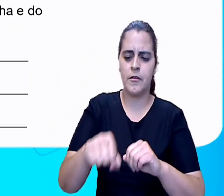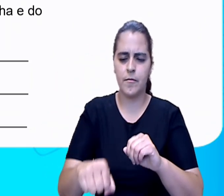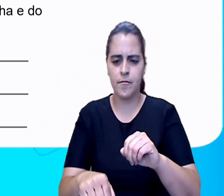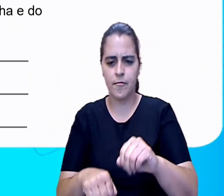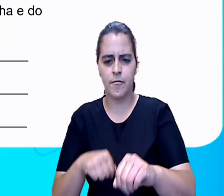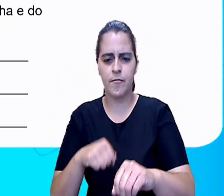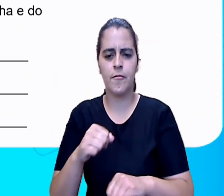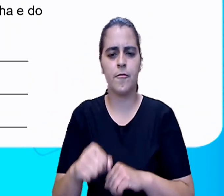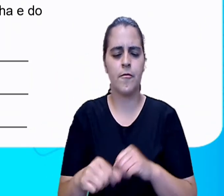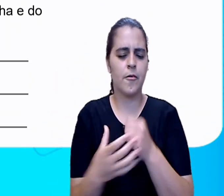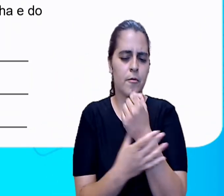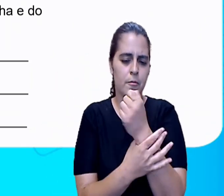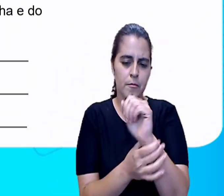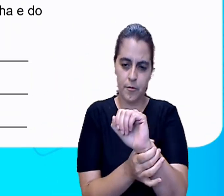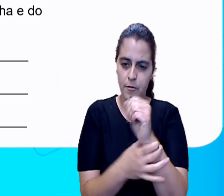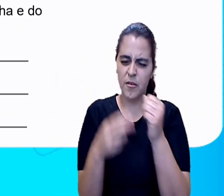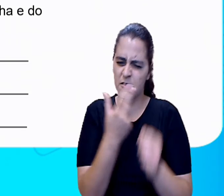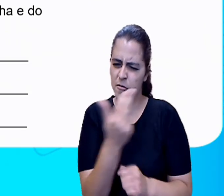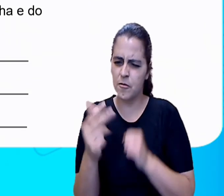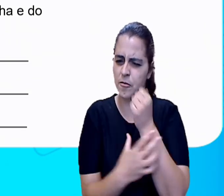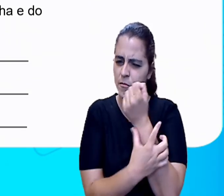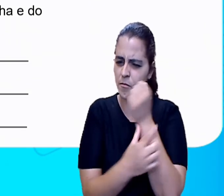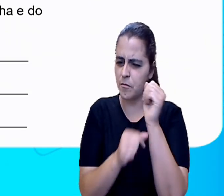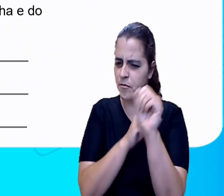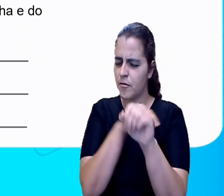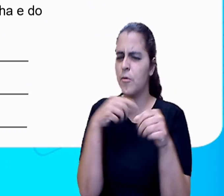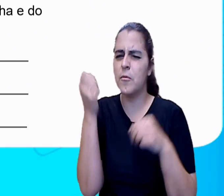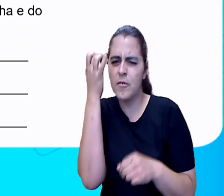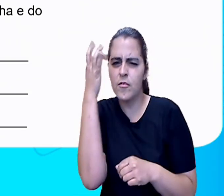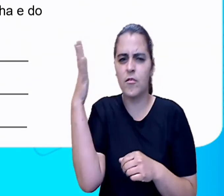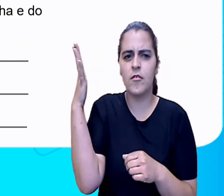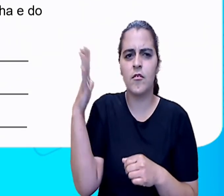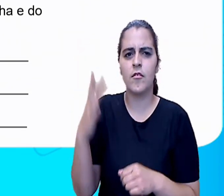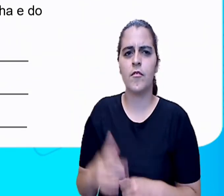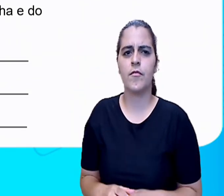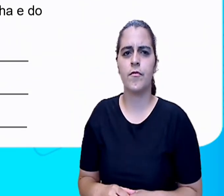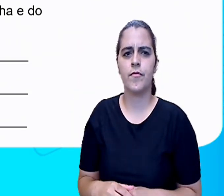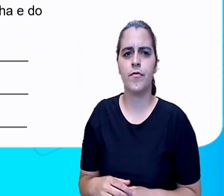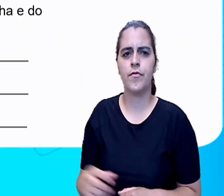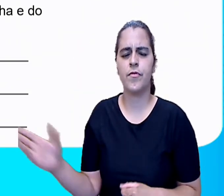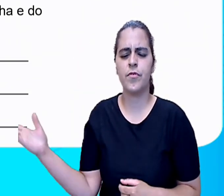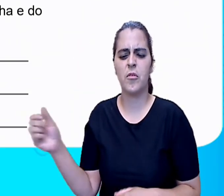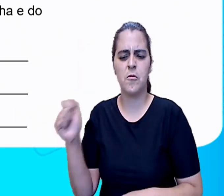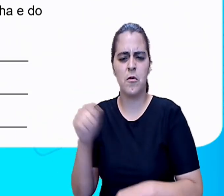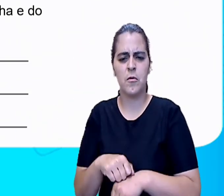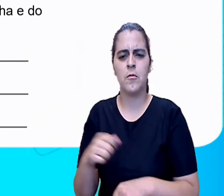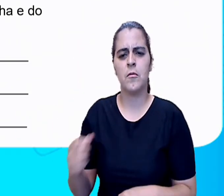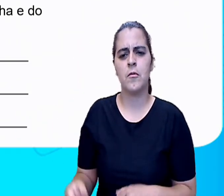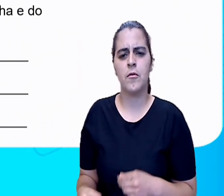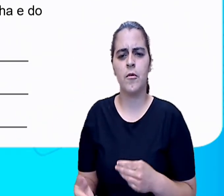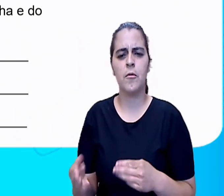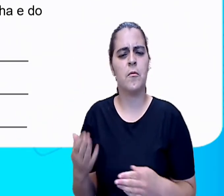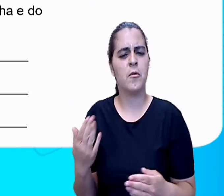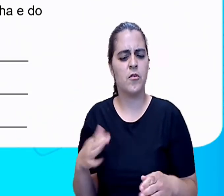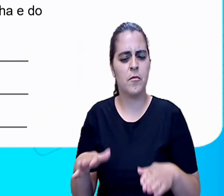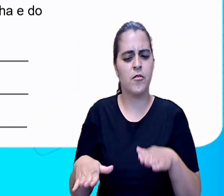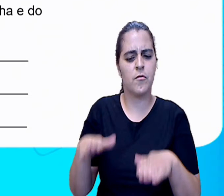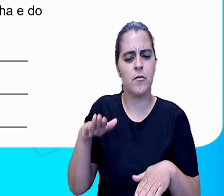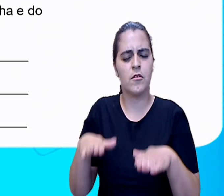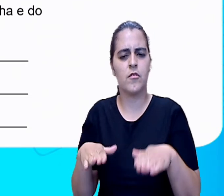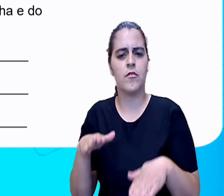fazendo a medição do nosso punho. Então, o que a gente seria mais fácil? Algo rígido ou algo mais